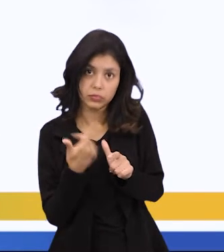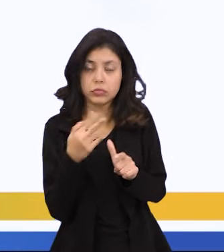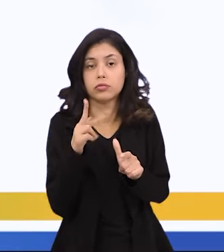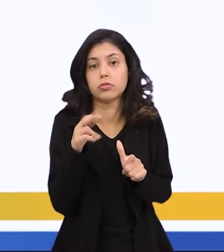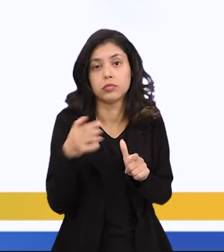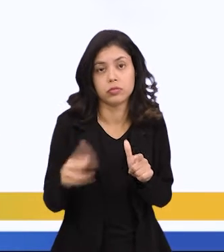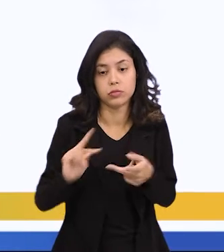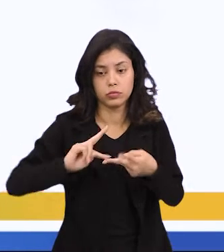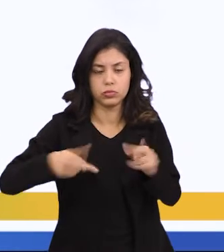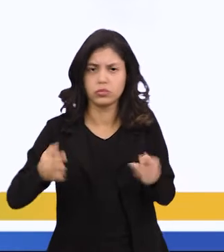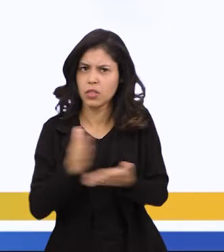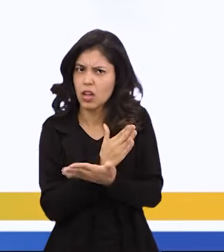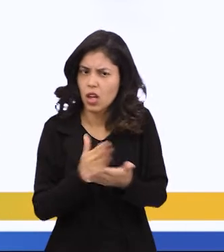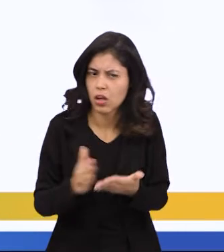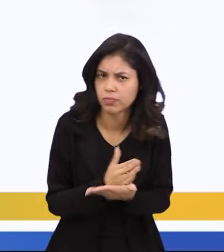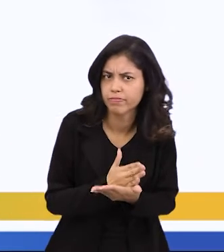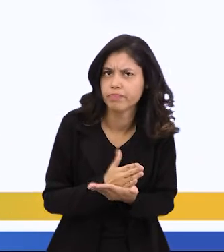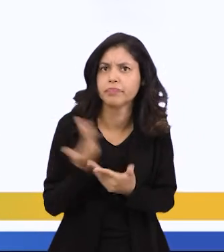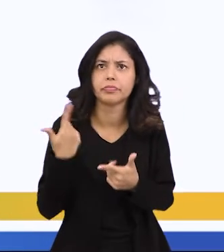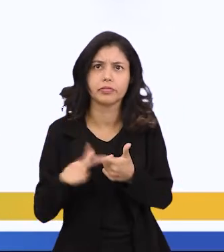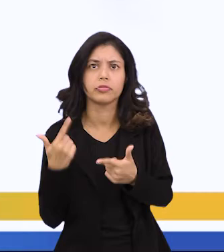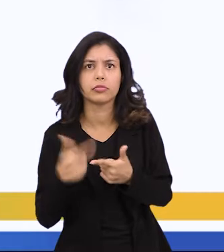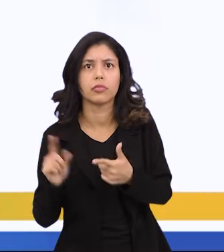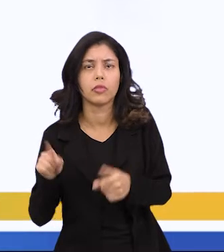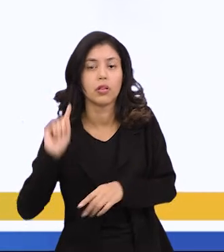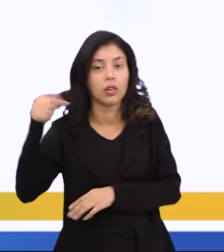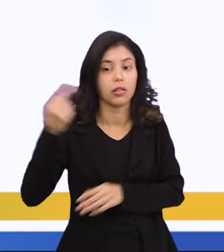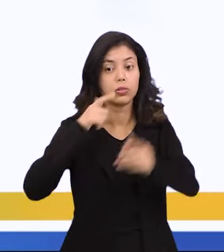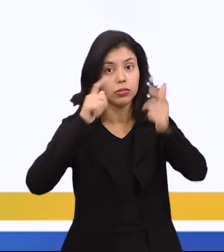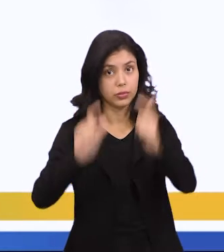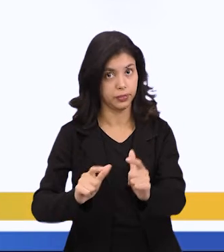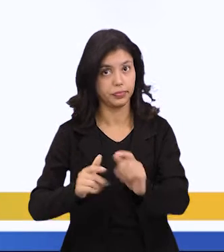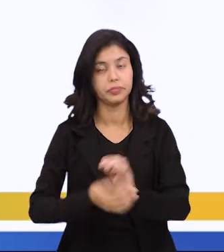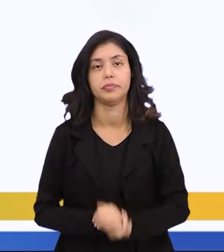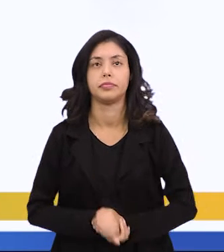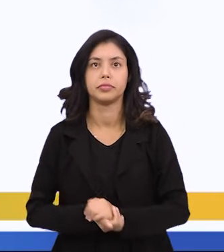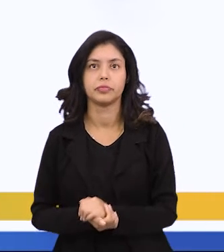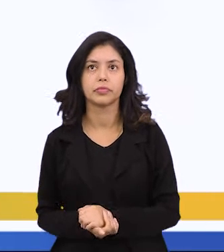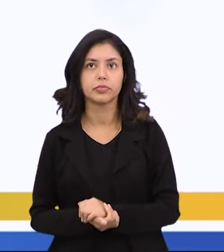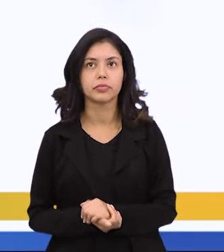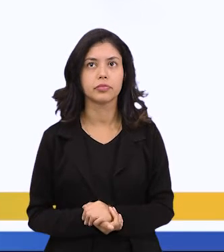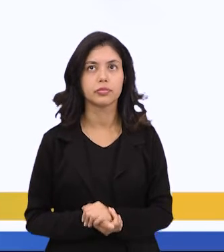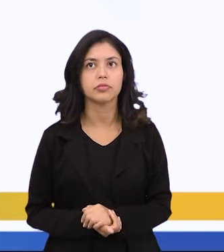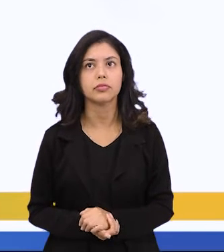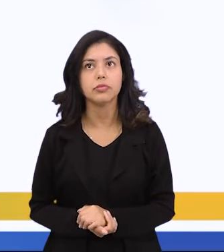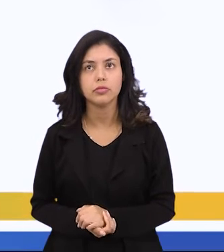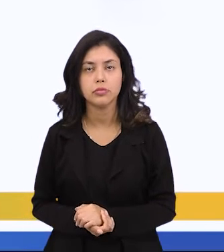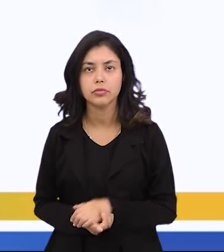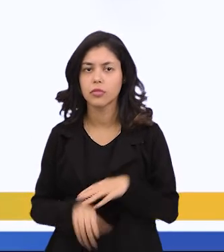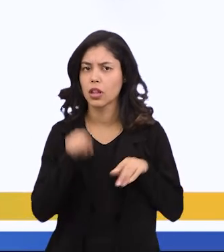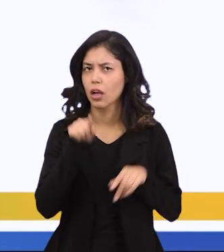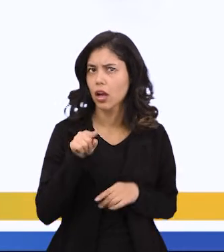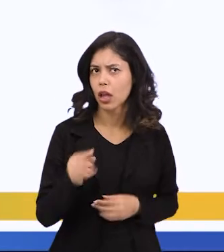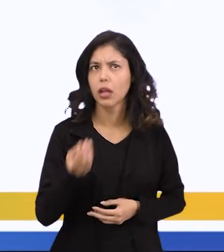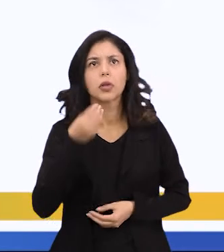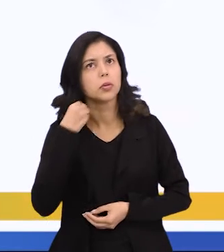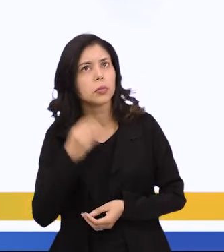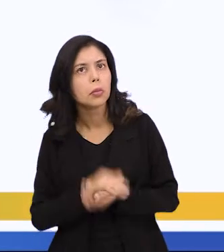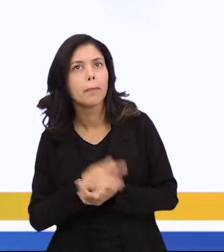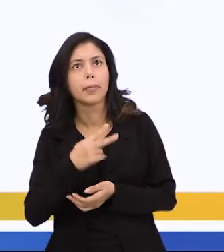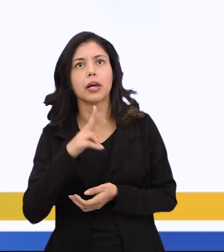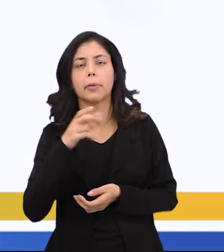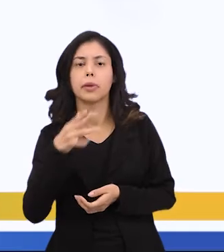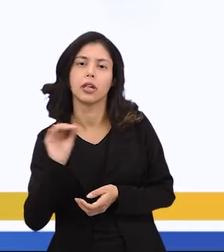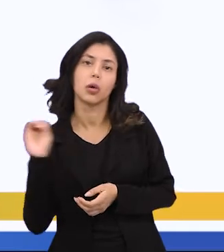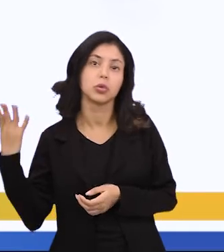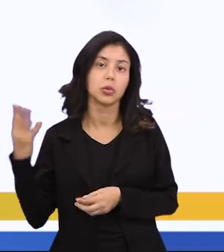gênico por conta de algum evento que aconteceu naquela área. Essa especiação parapátrica ela pode acontecer,